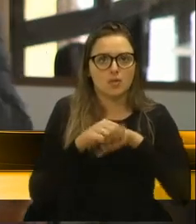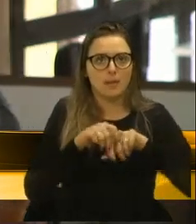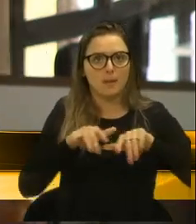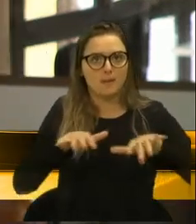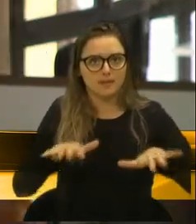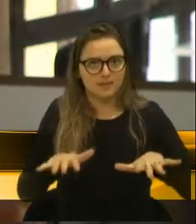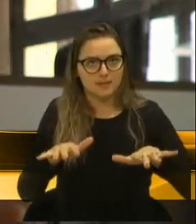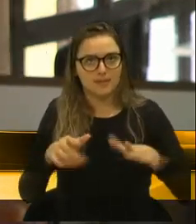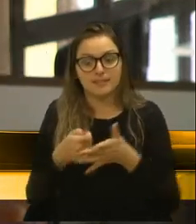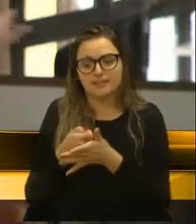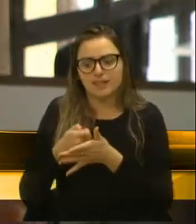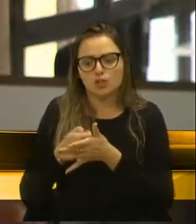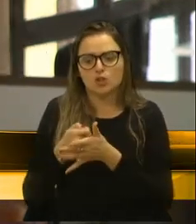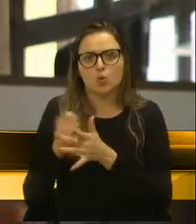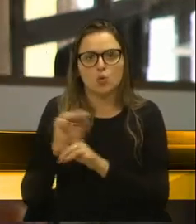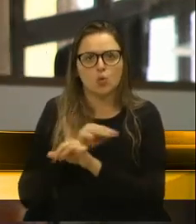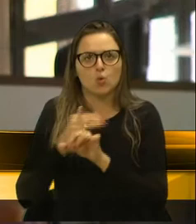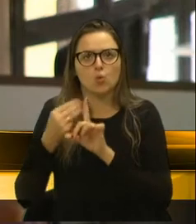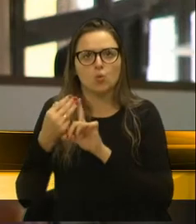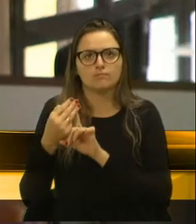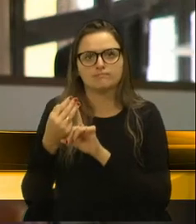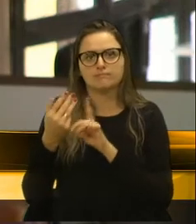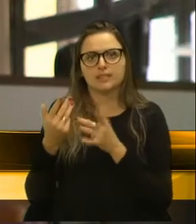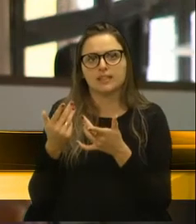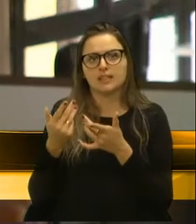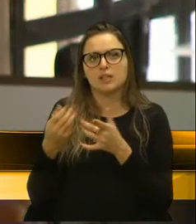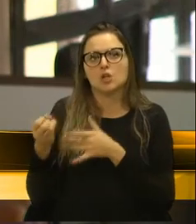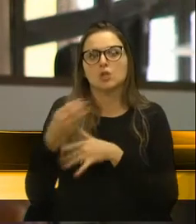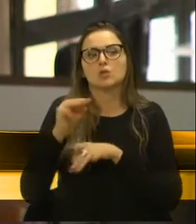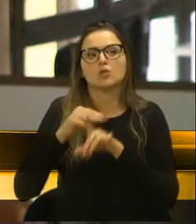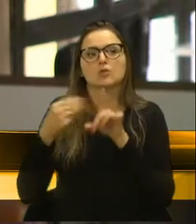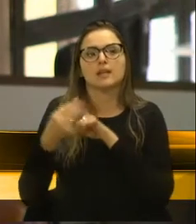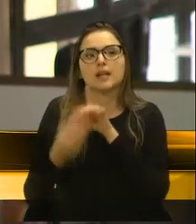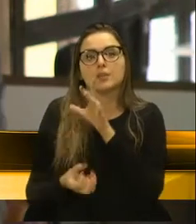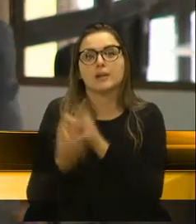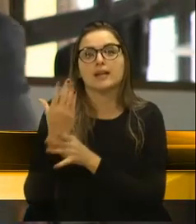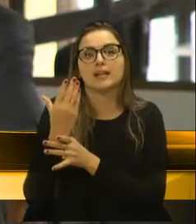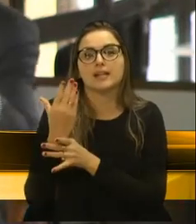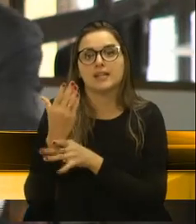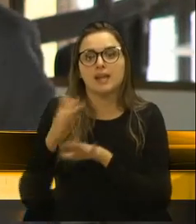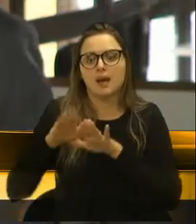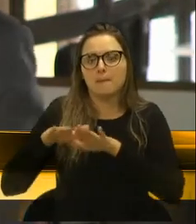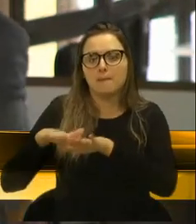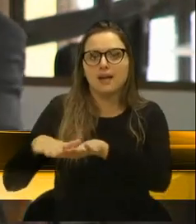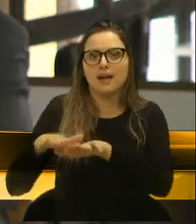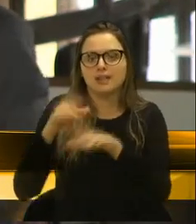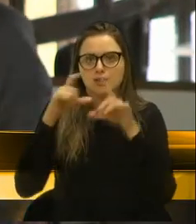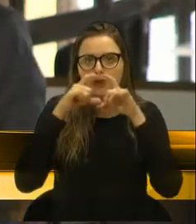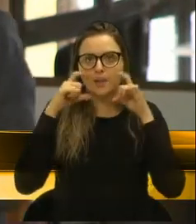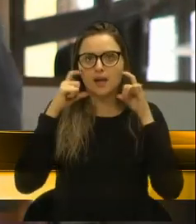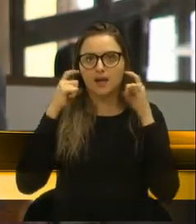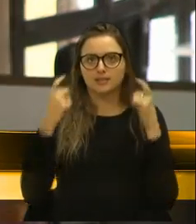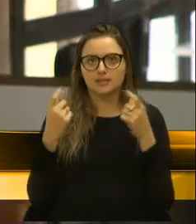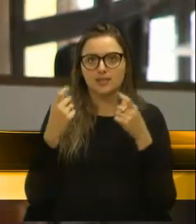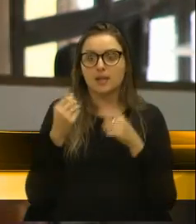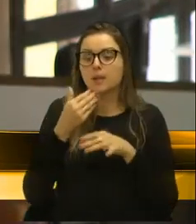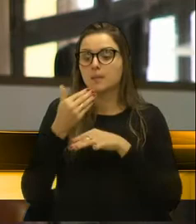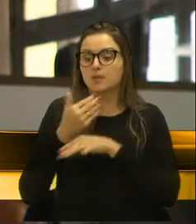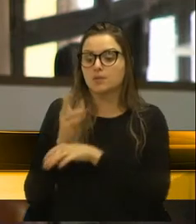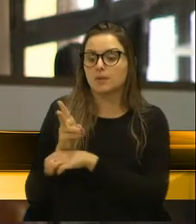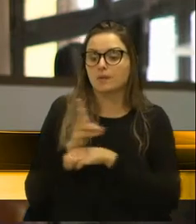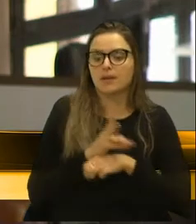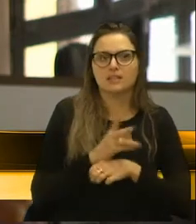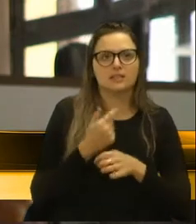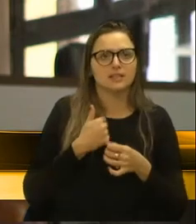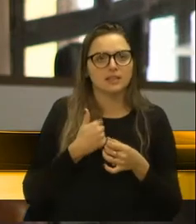atentaram para o mercado que se abriu de máscaras. Isso organizado através de projeto, linha de crédito. Então, enfim,